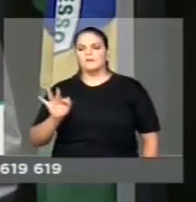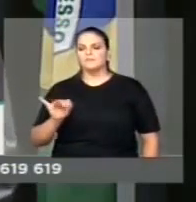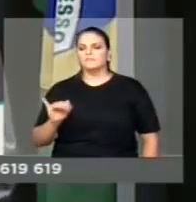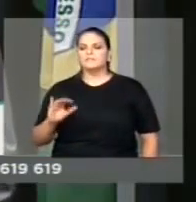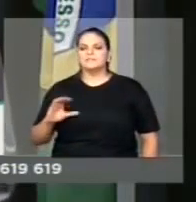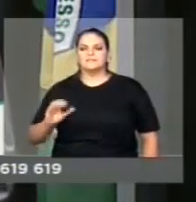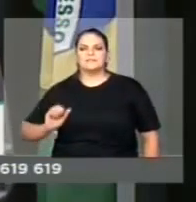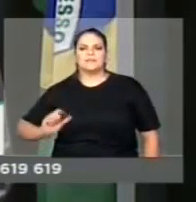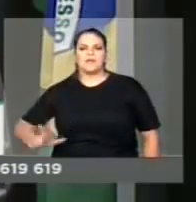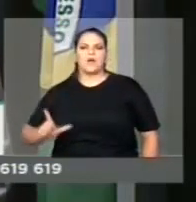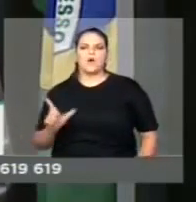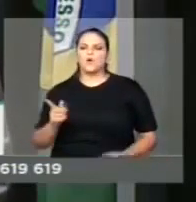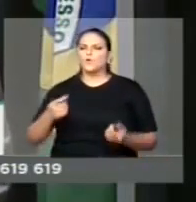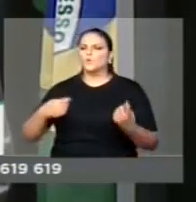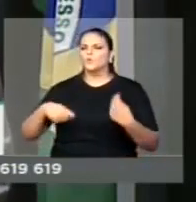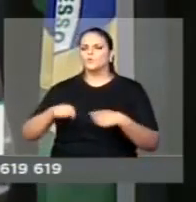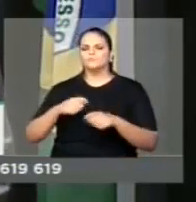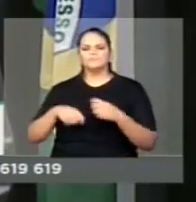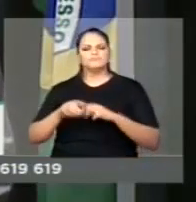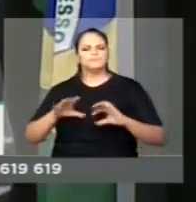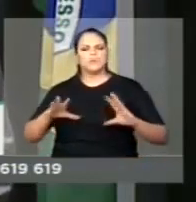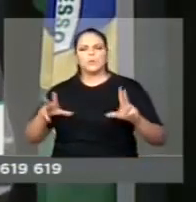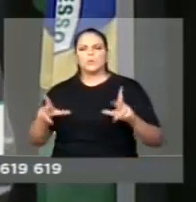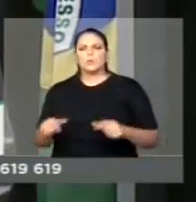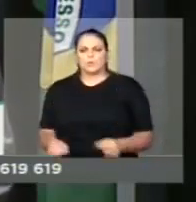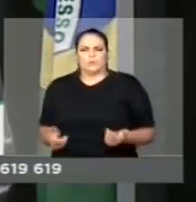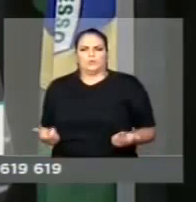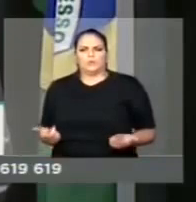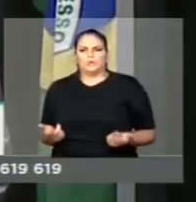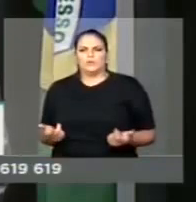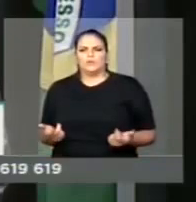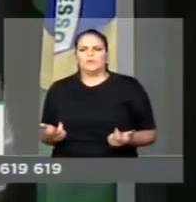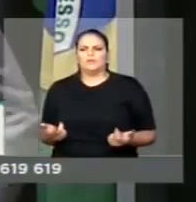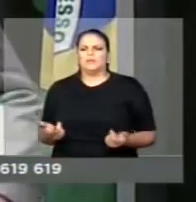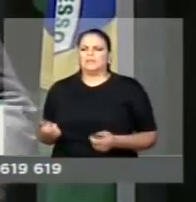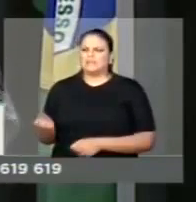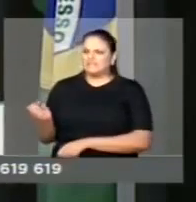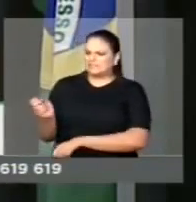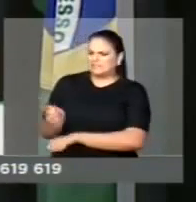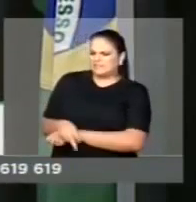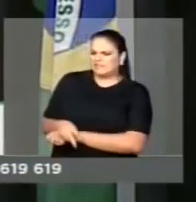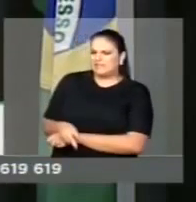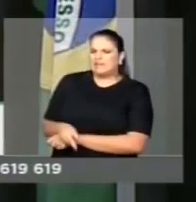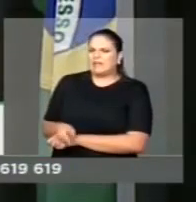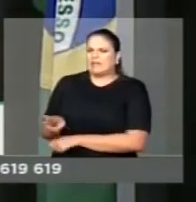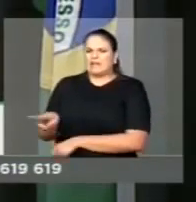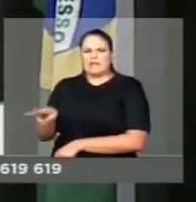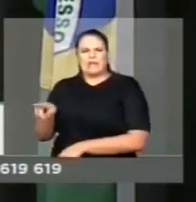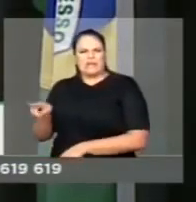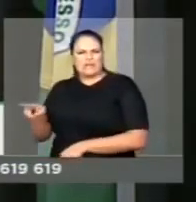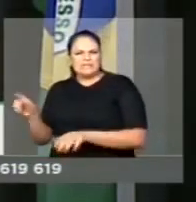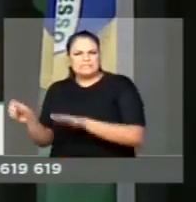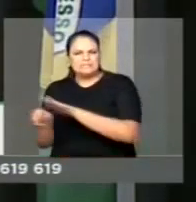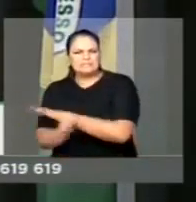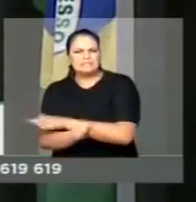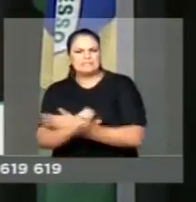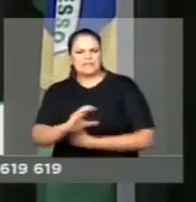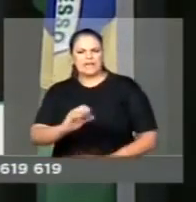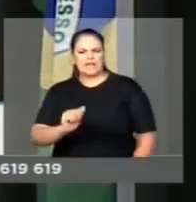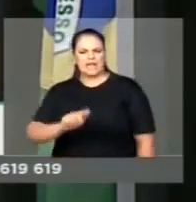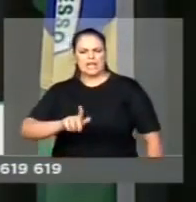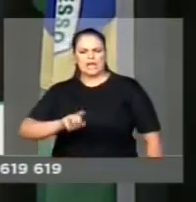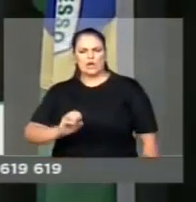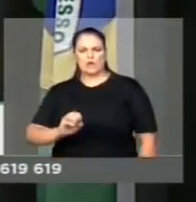cargos comissionados, a implantação da meritocracia, ênfase na transparência nas contas, impedir